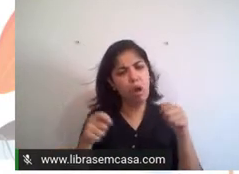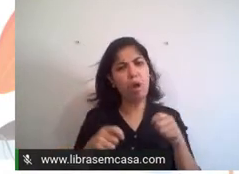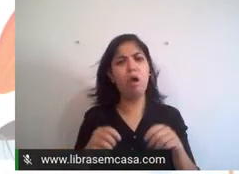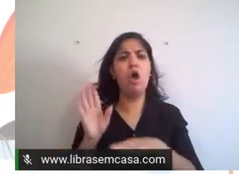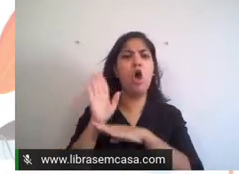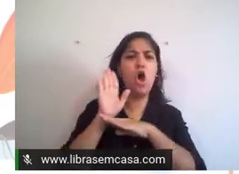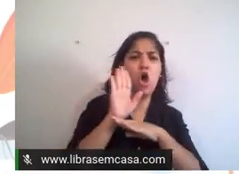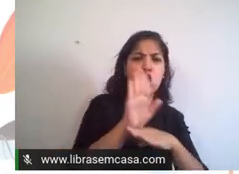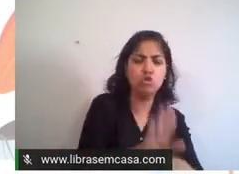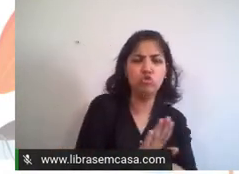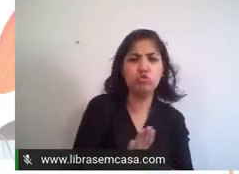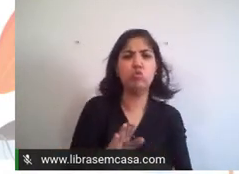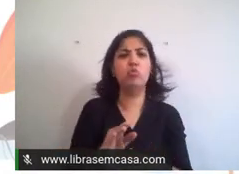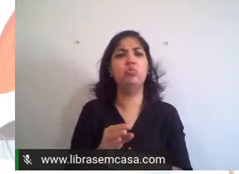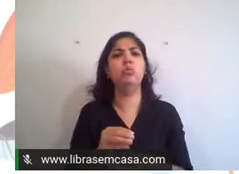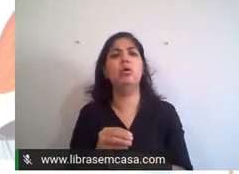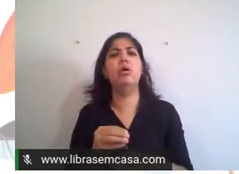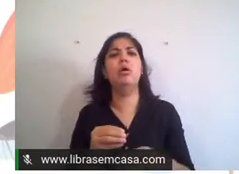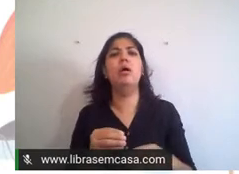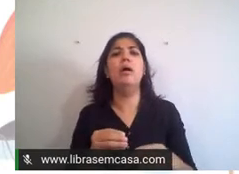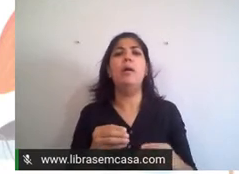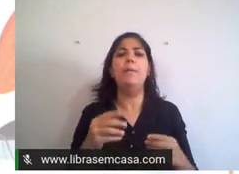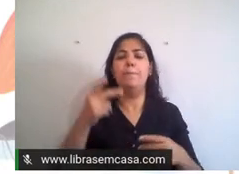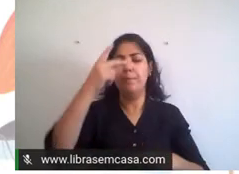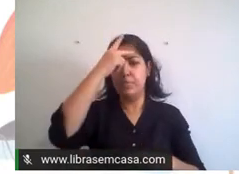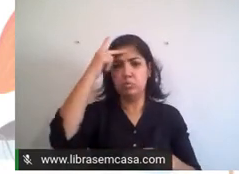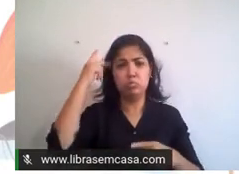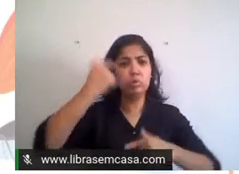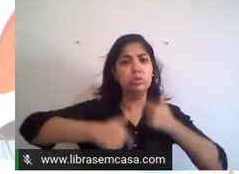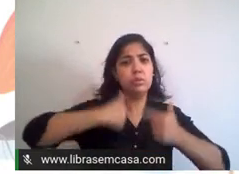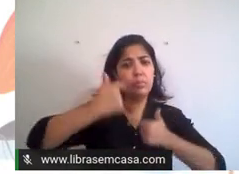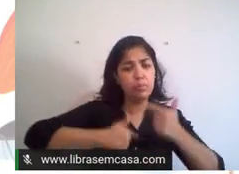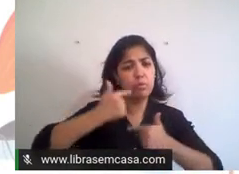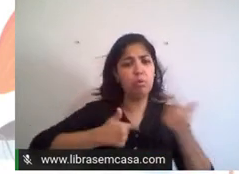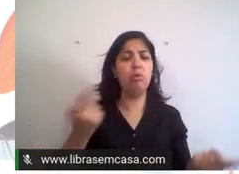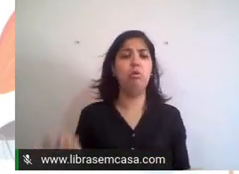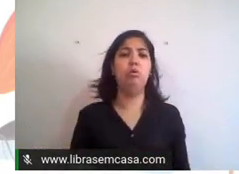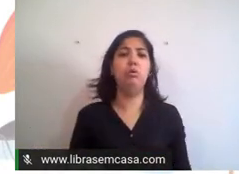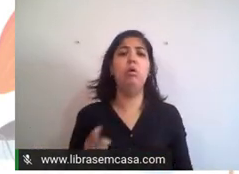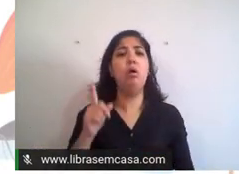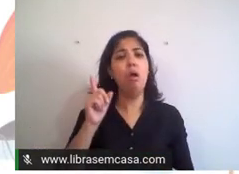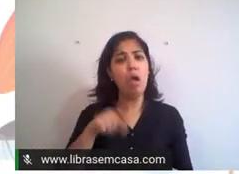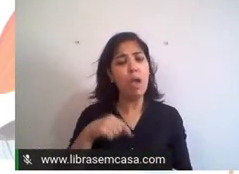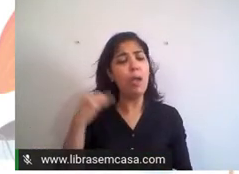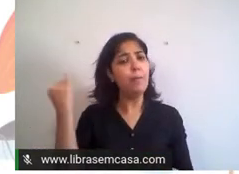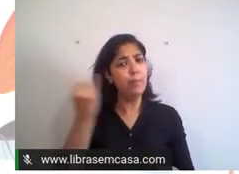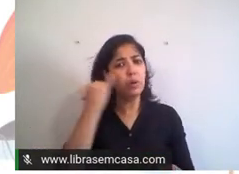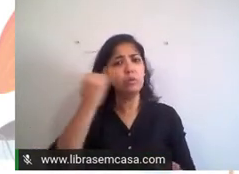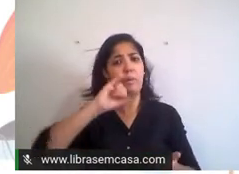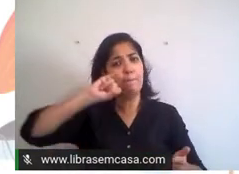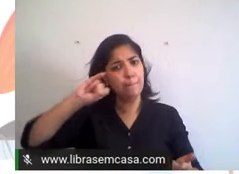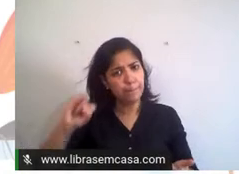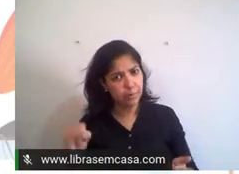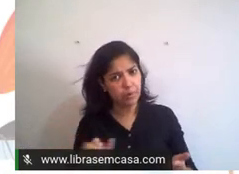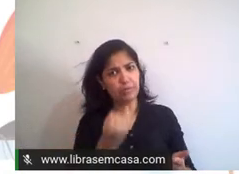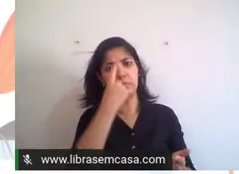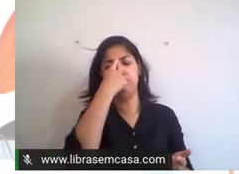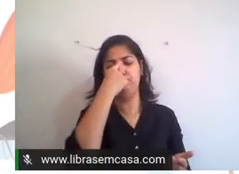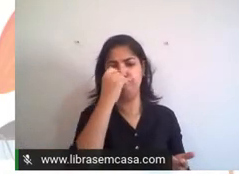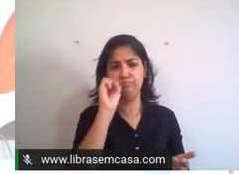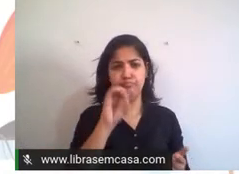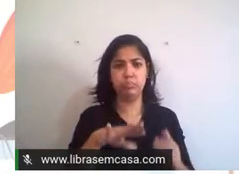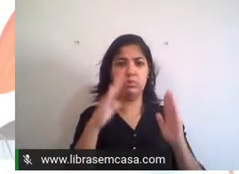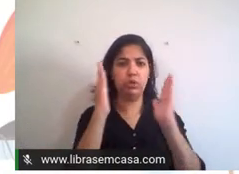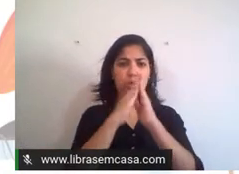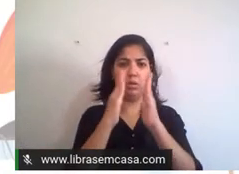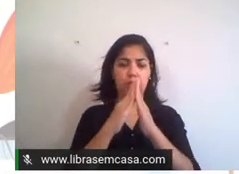de pessoas no Brasil, e é uma solução muito importante do ponto de vista de aproveitamento de resíduos domésticos.